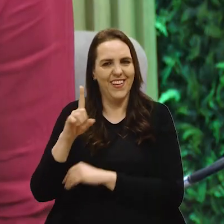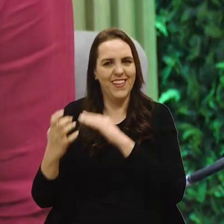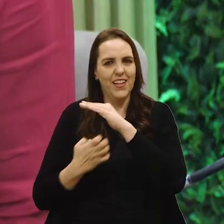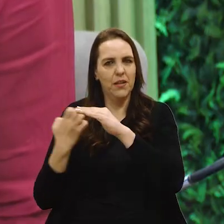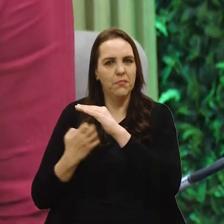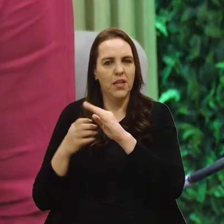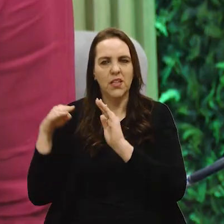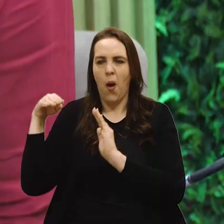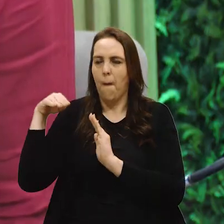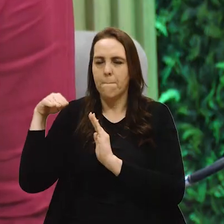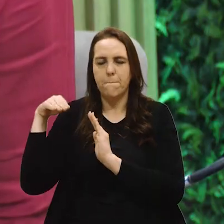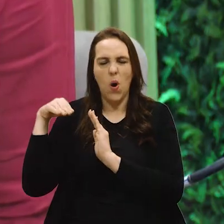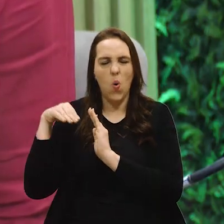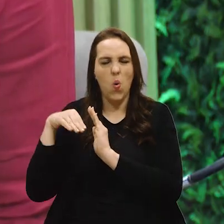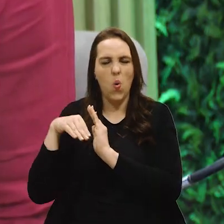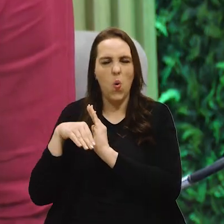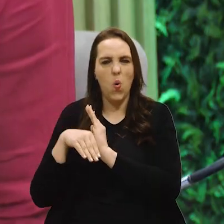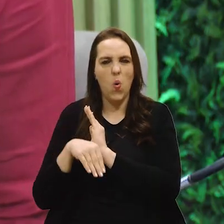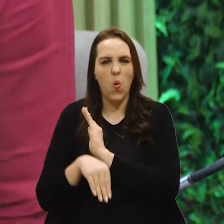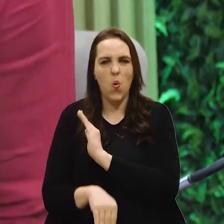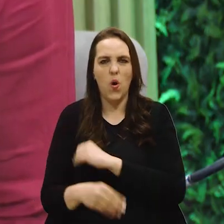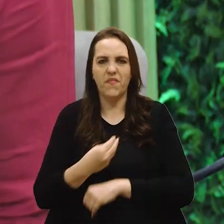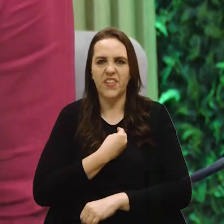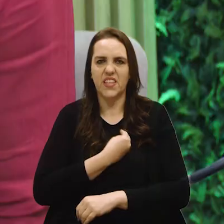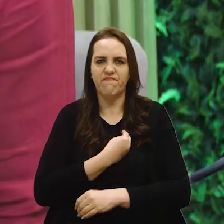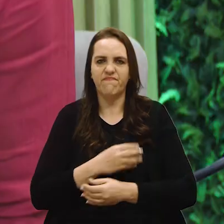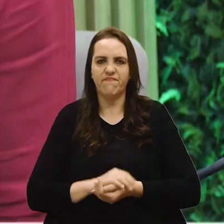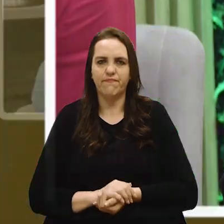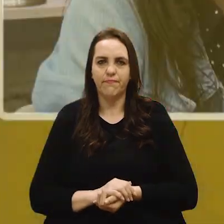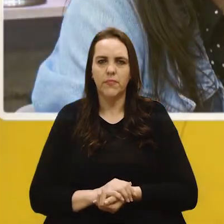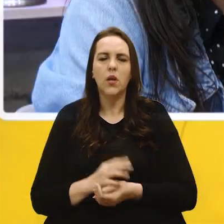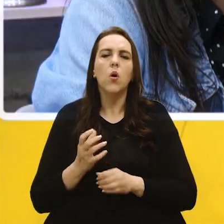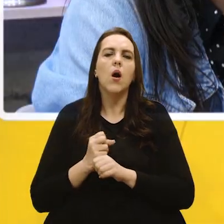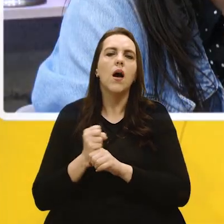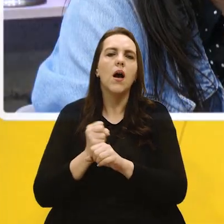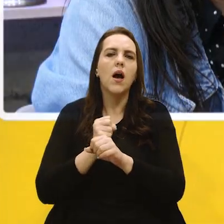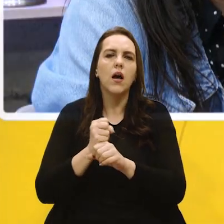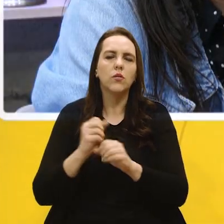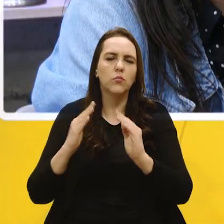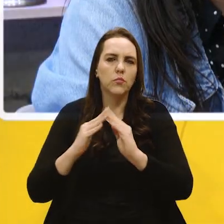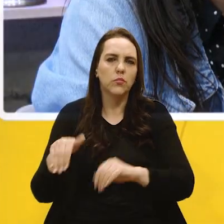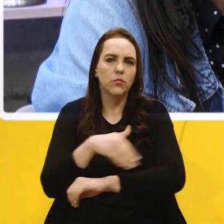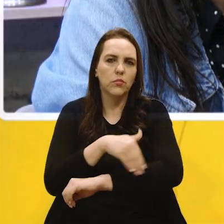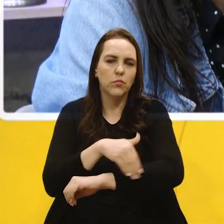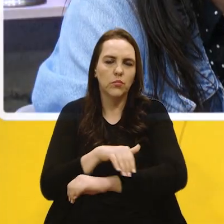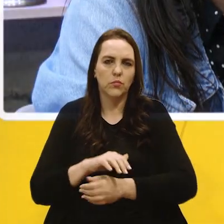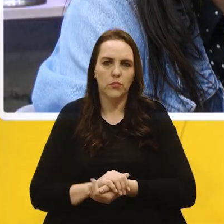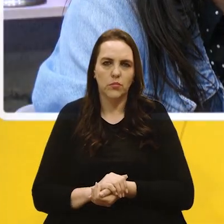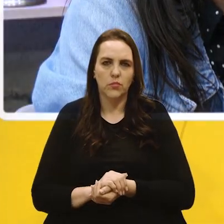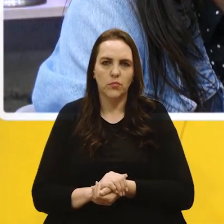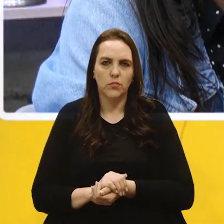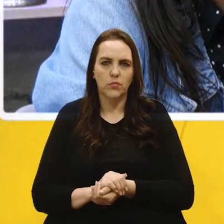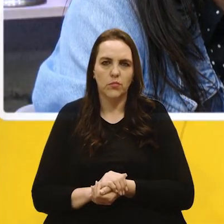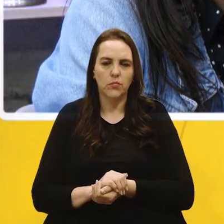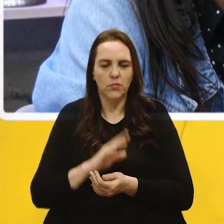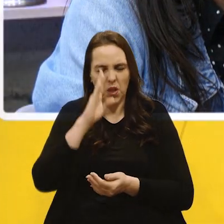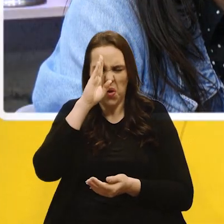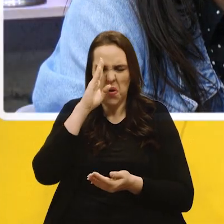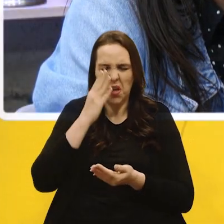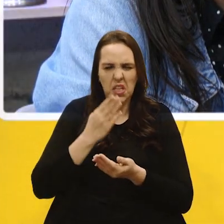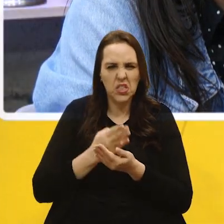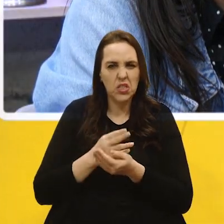coisa foi descendo ladeira abaixo cada vez mais. Tu ficou quantos anos na rua? Eu acredito que eu fiquei